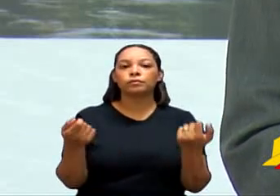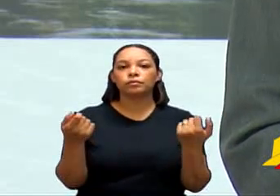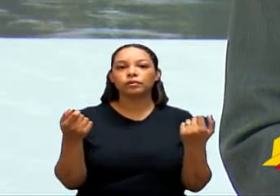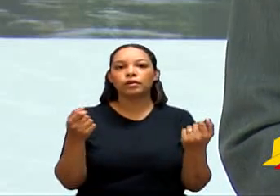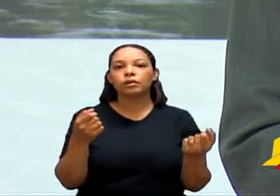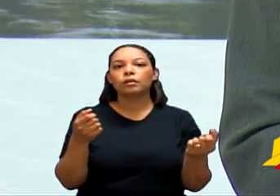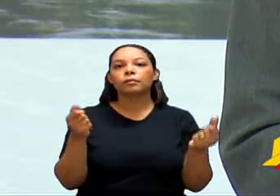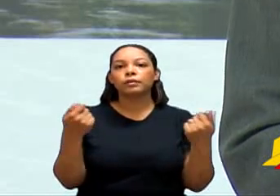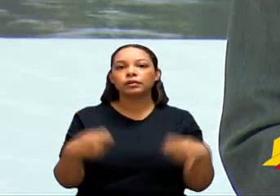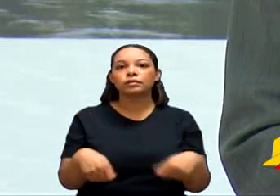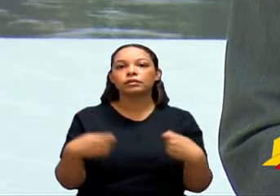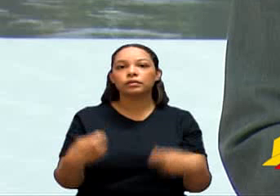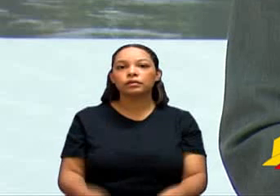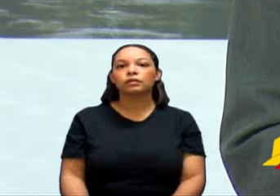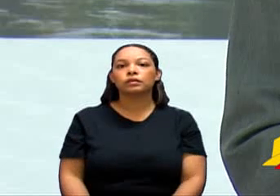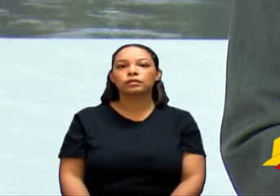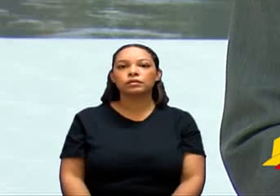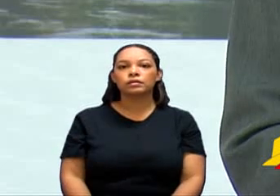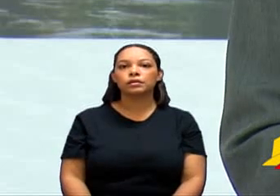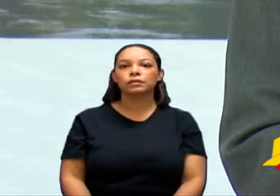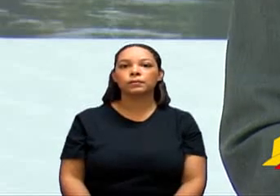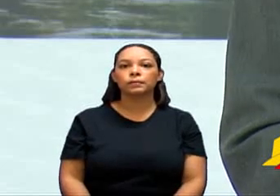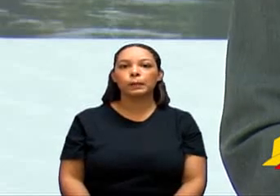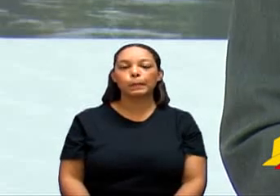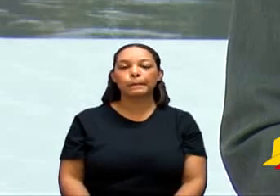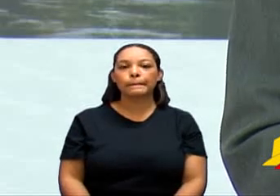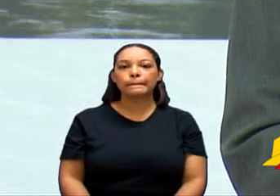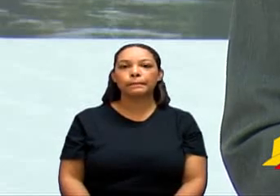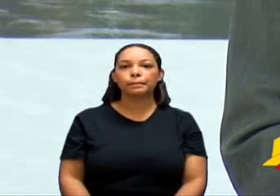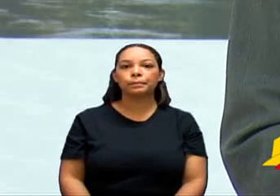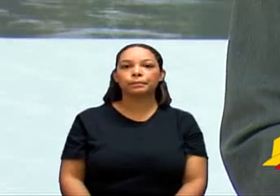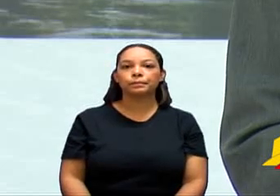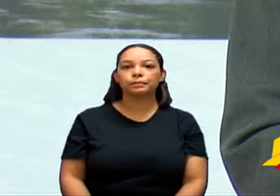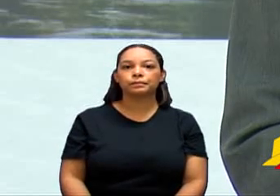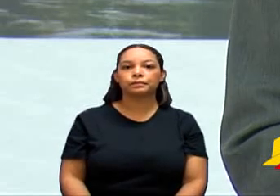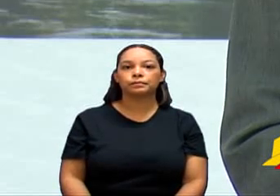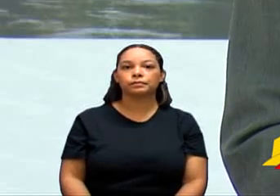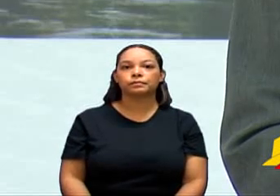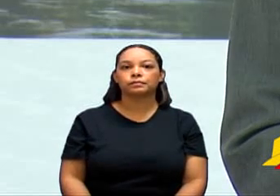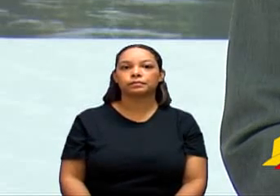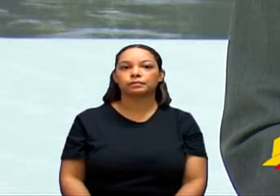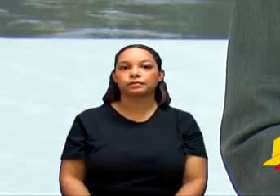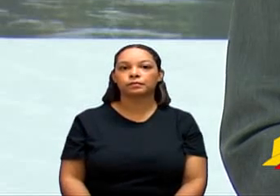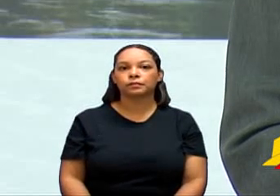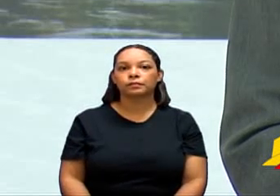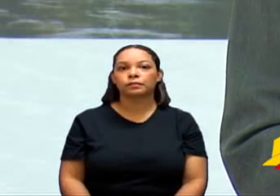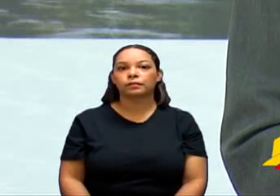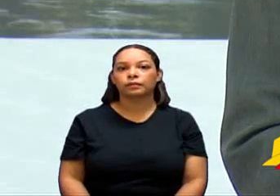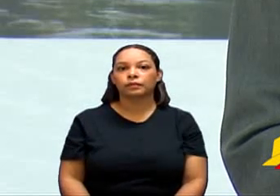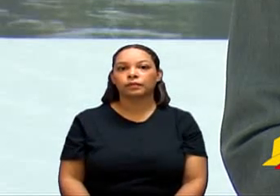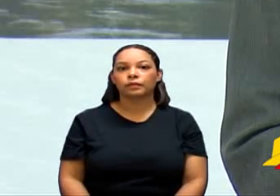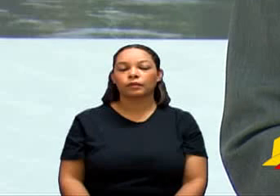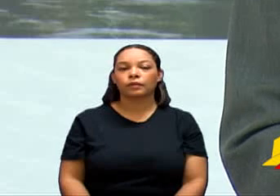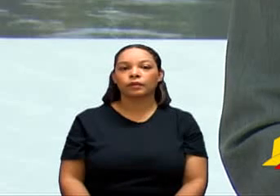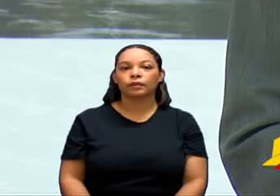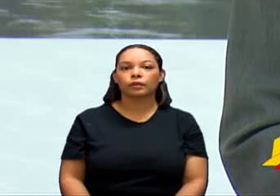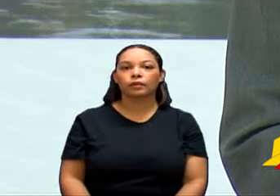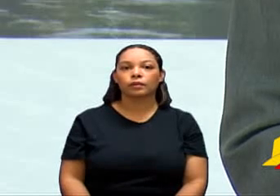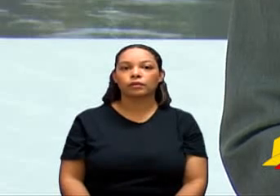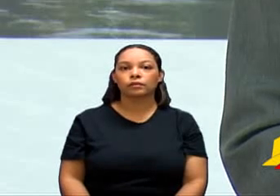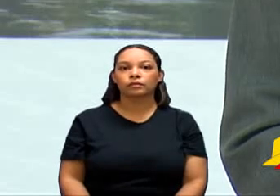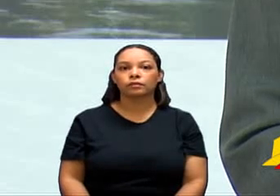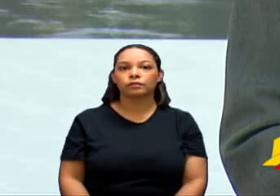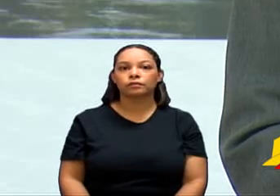social para finalidade de passar a ser uma área de finalidade dominial. Então,